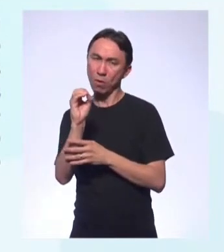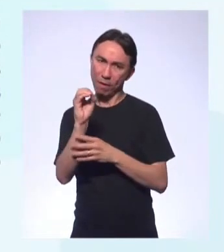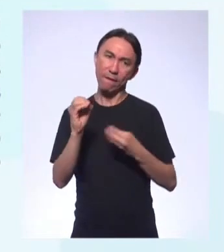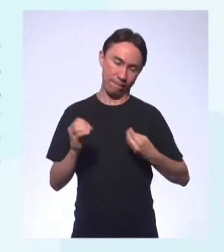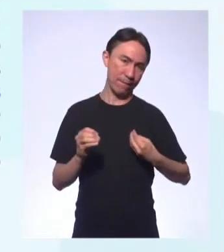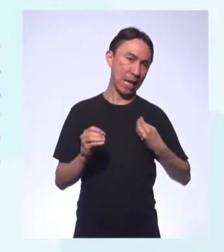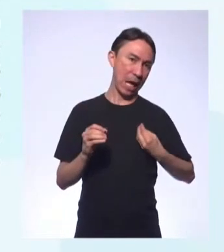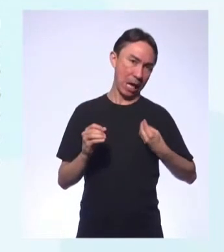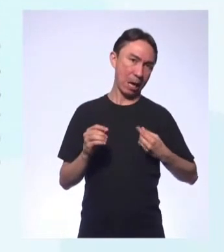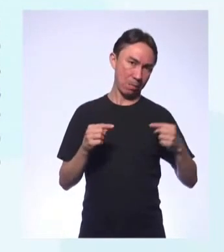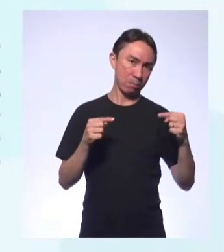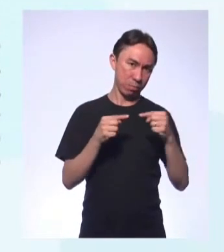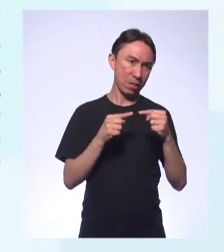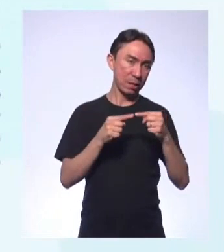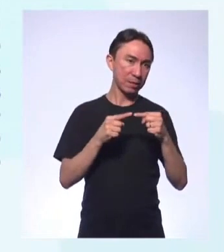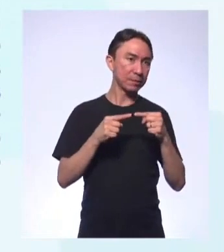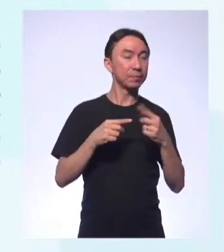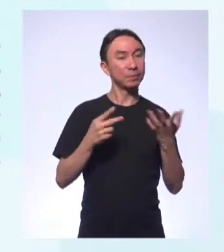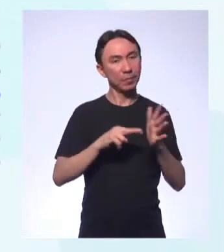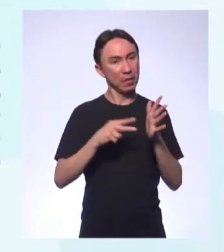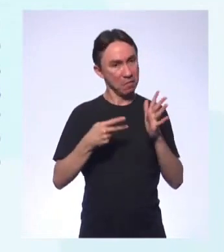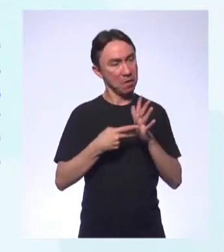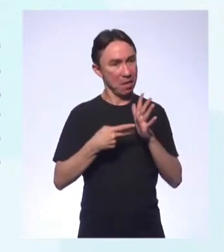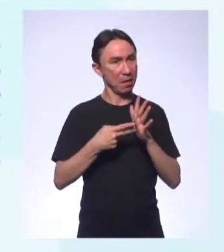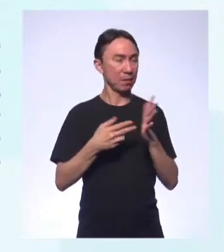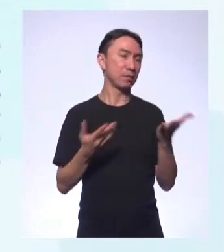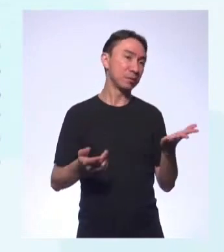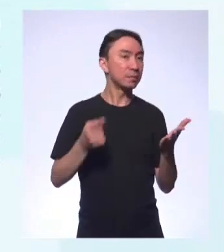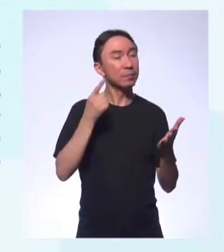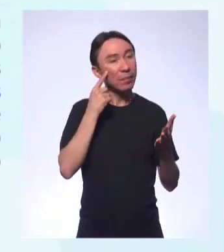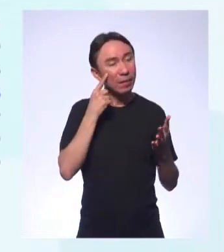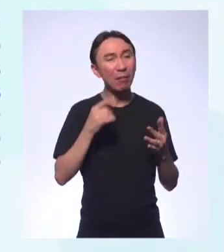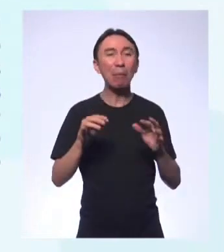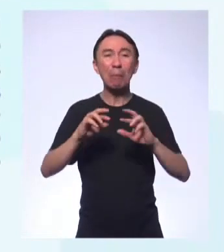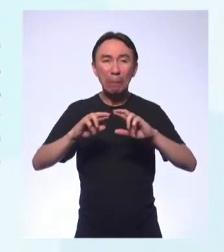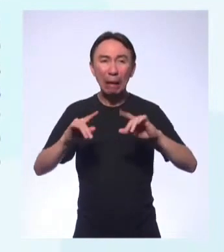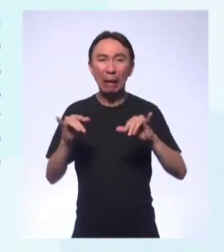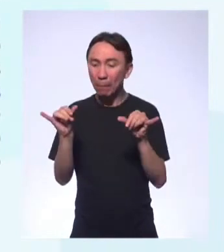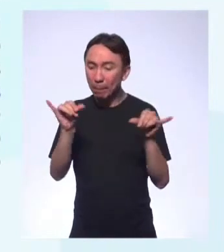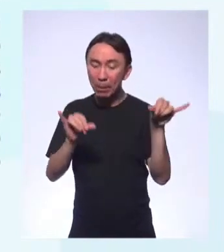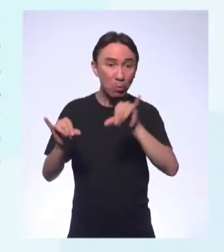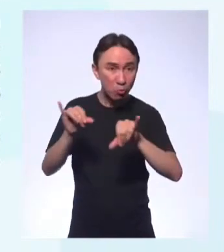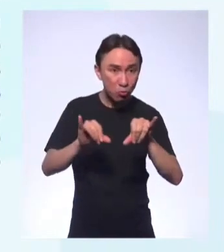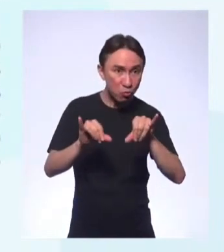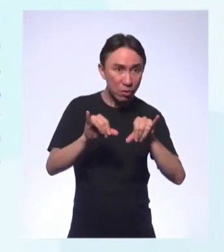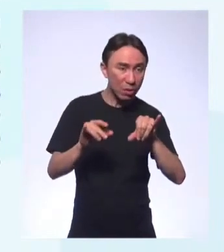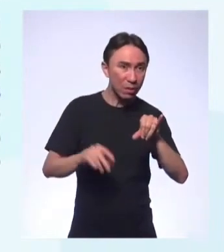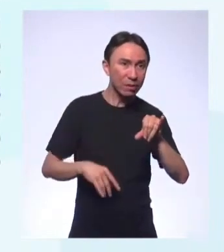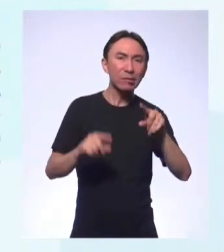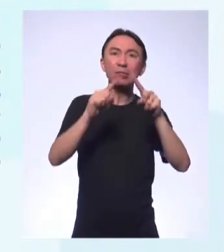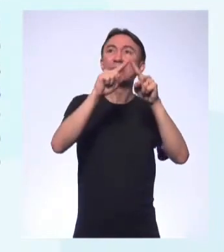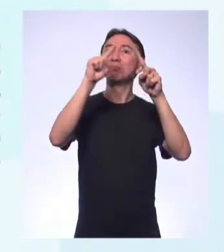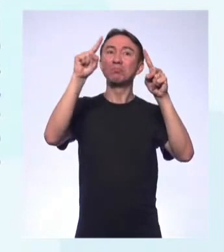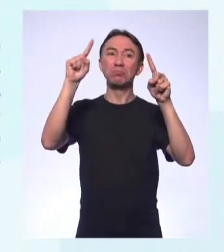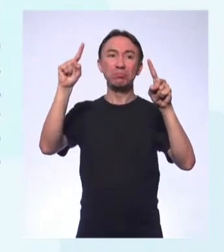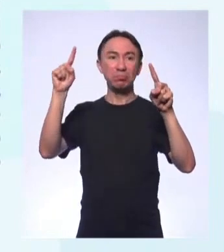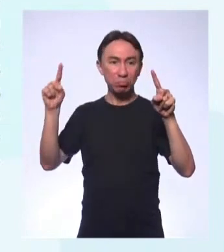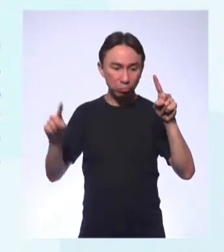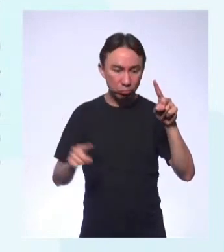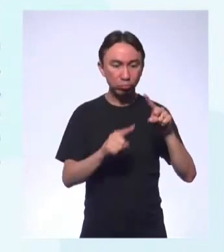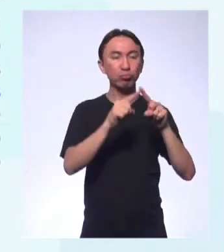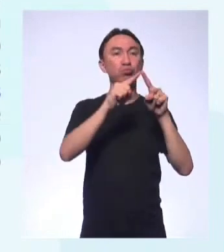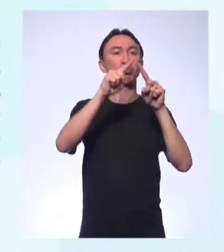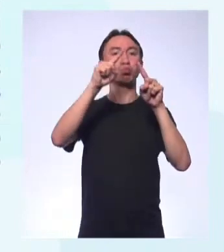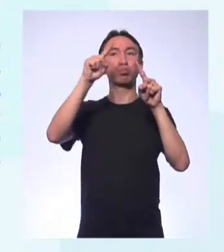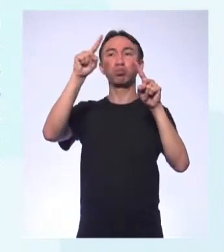vida, portanto, esses elementos químicos, eles circulam aí em um círculo fechado,